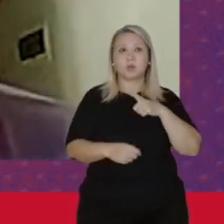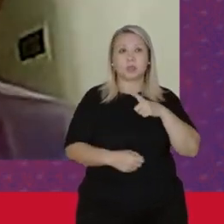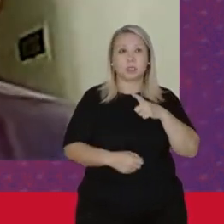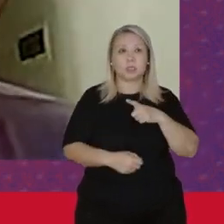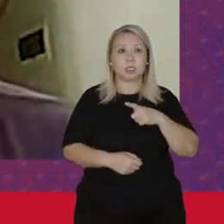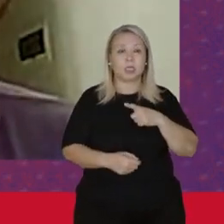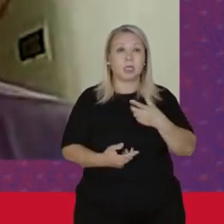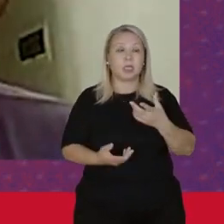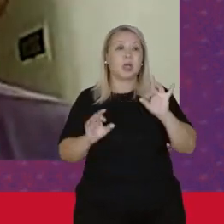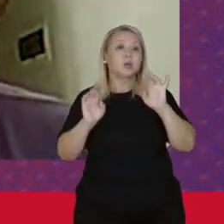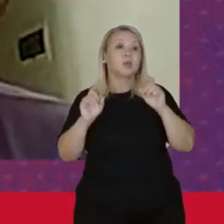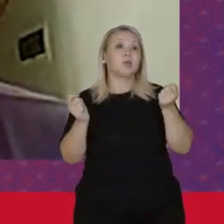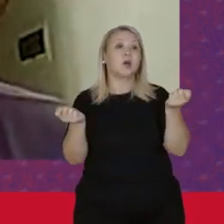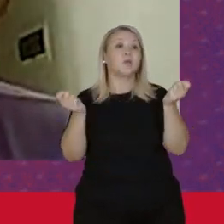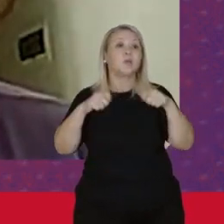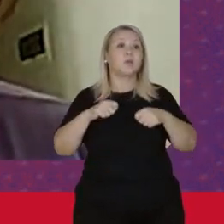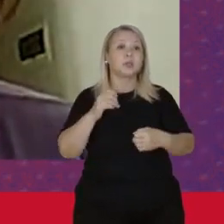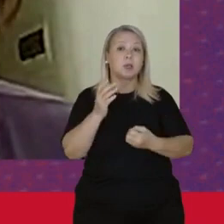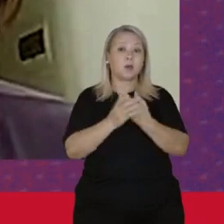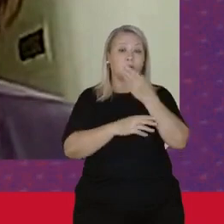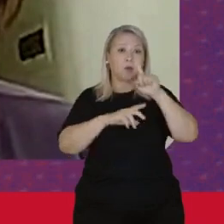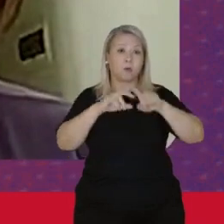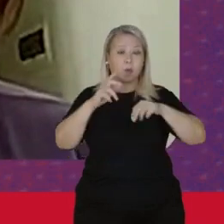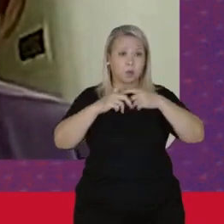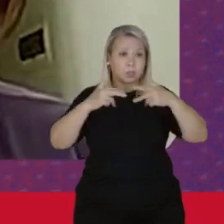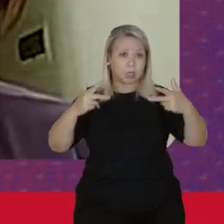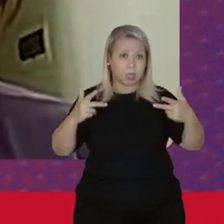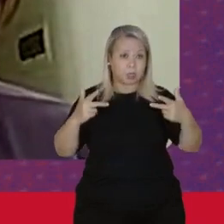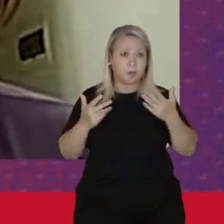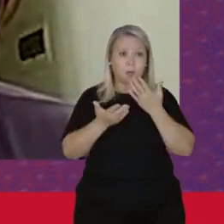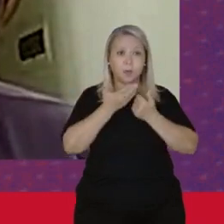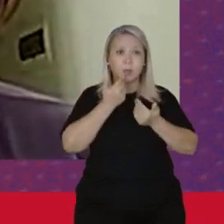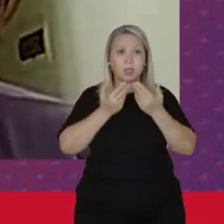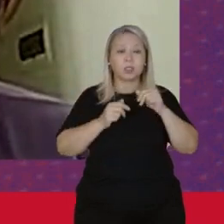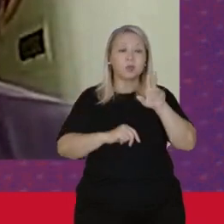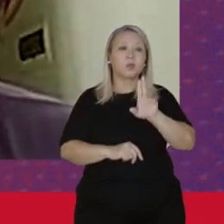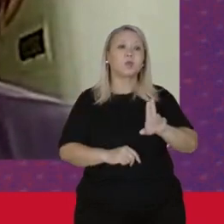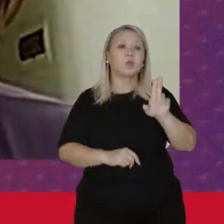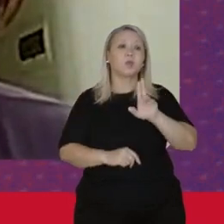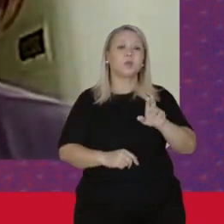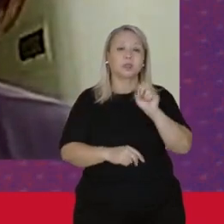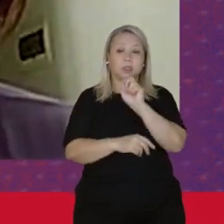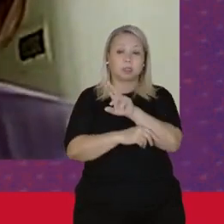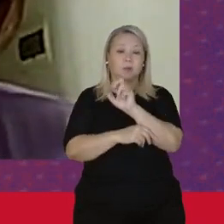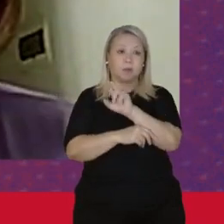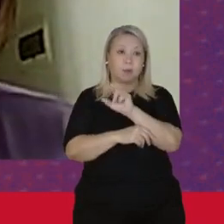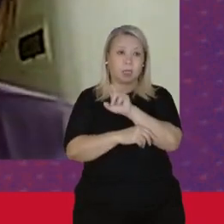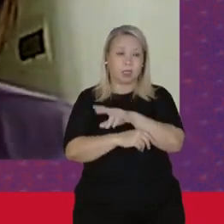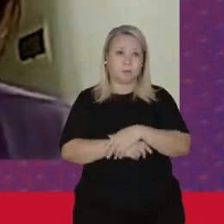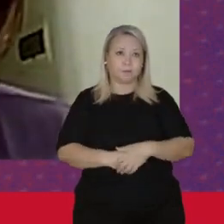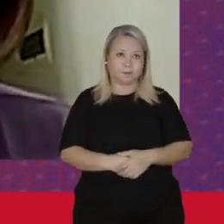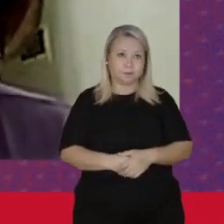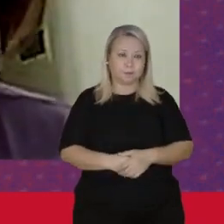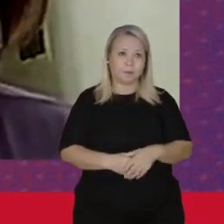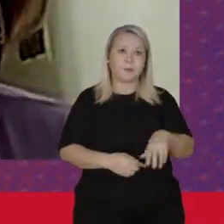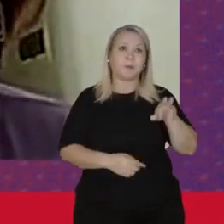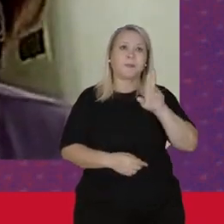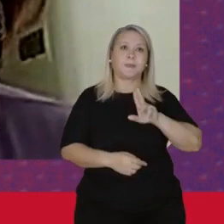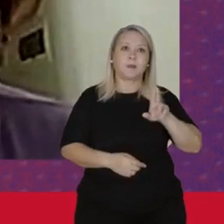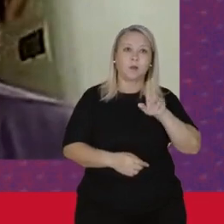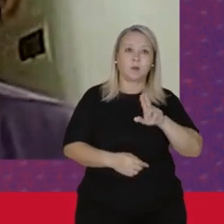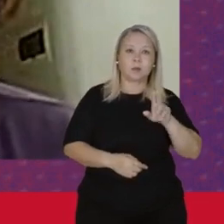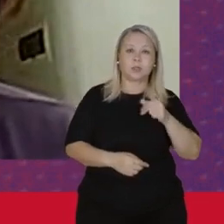percepção de que só é possível produzir alimentos utilizando agrotóxicos, né? Utilizando